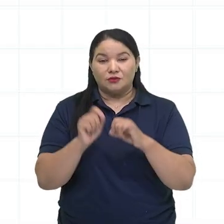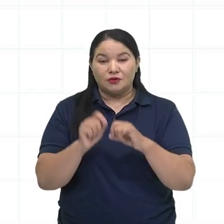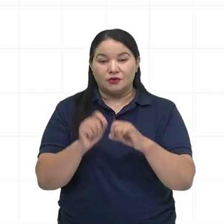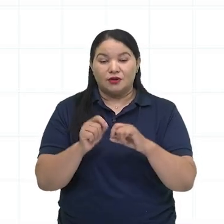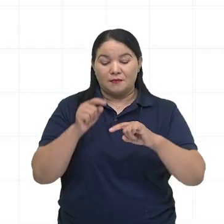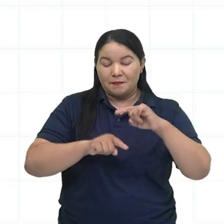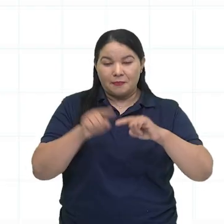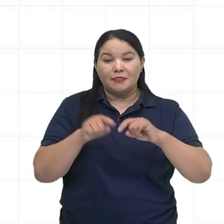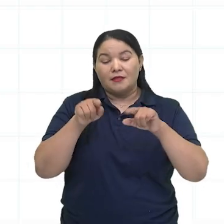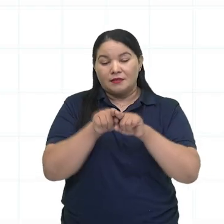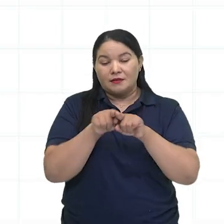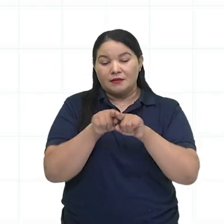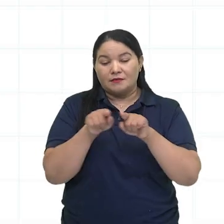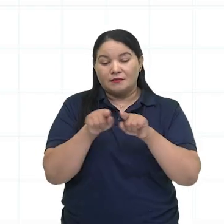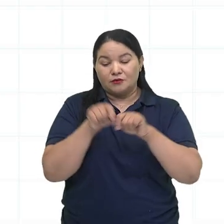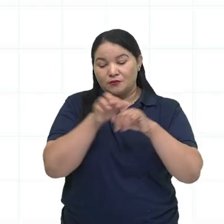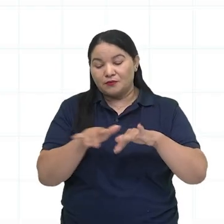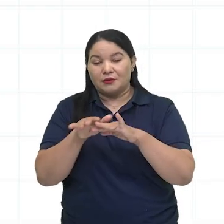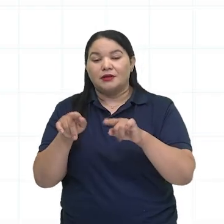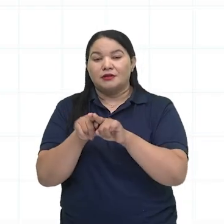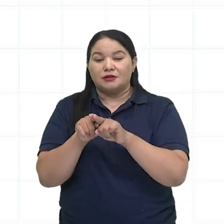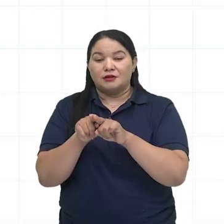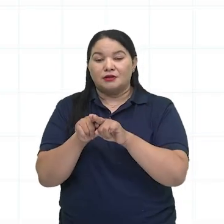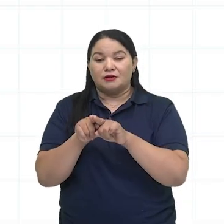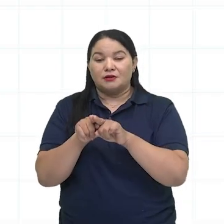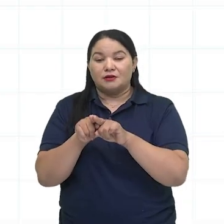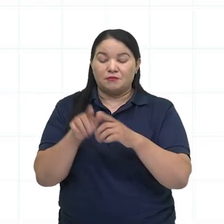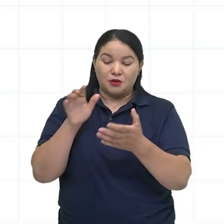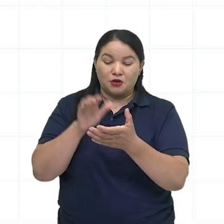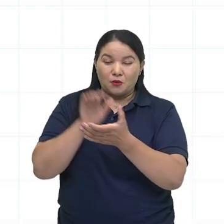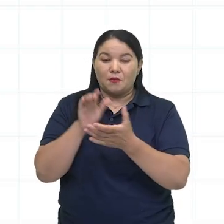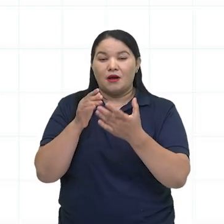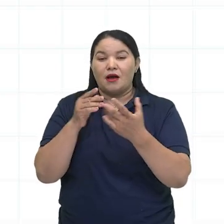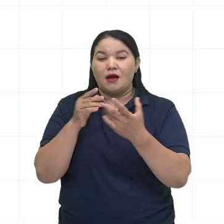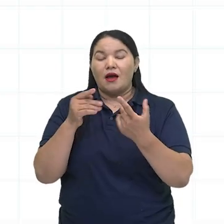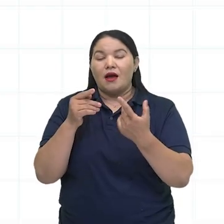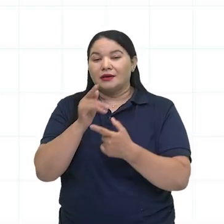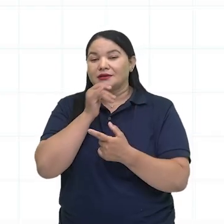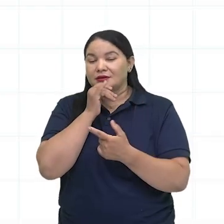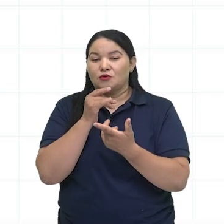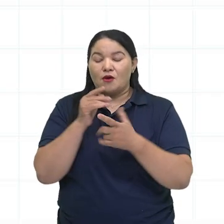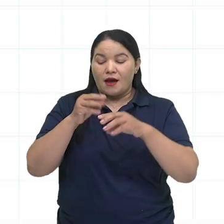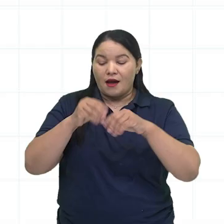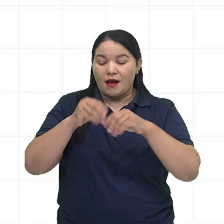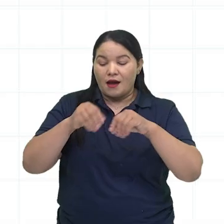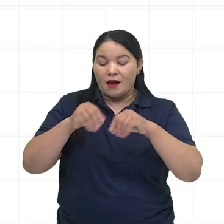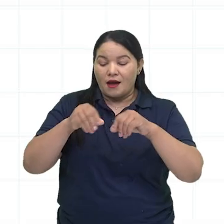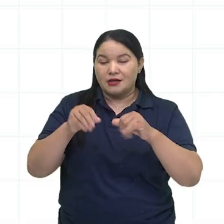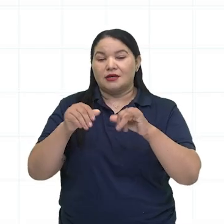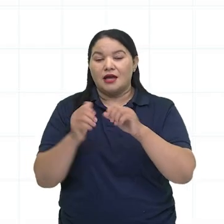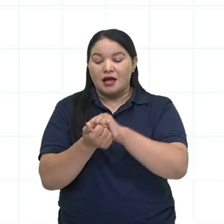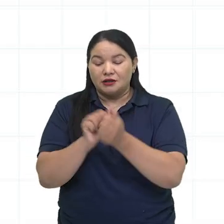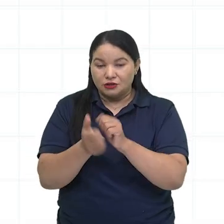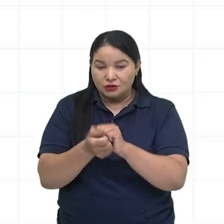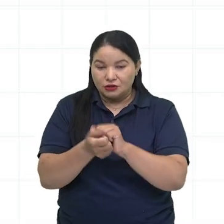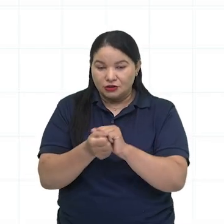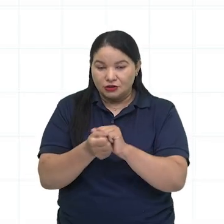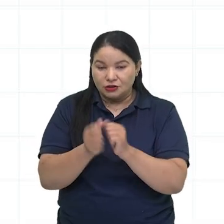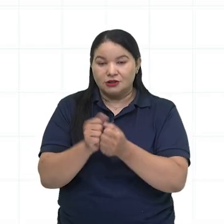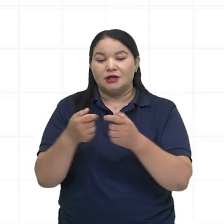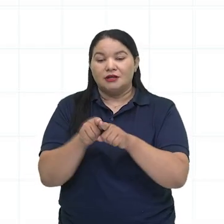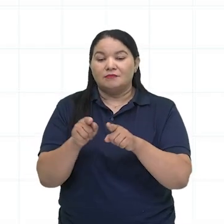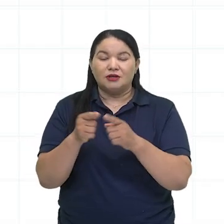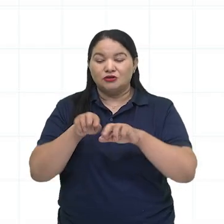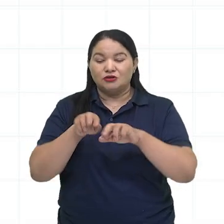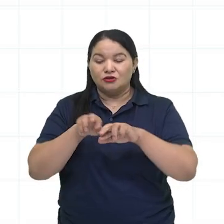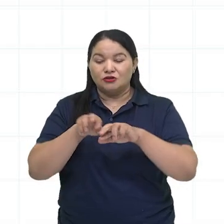da compactação dos sedimentos, como areia, argila, cascalho e matéria orgânica